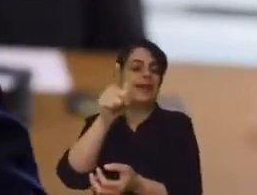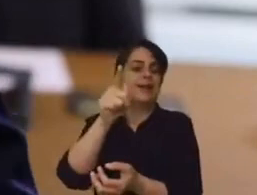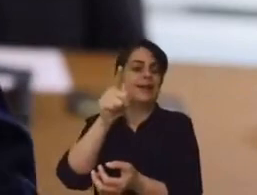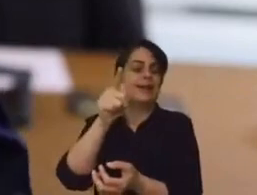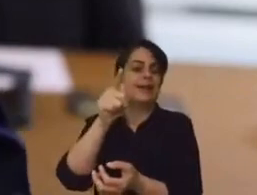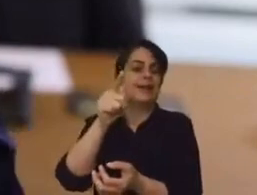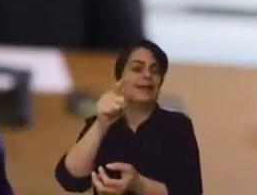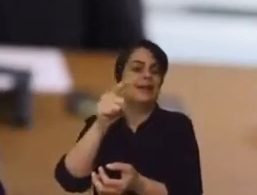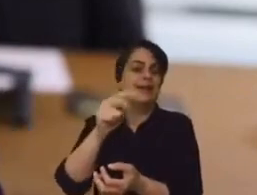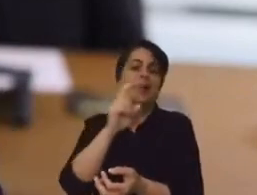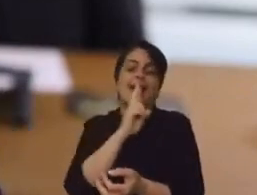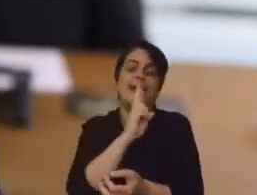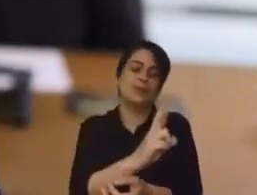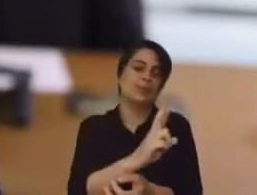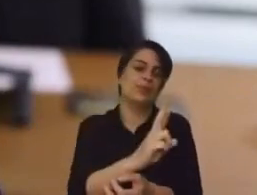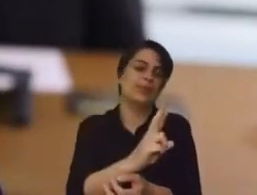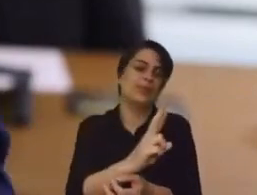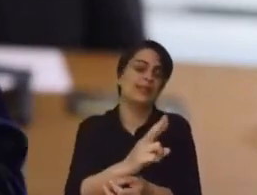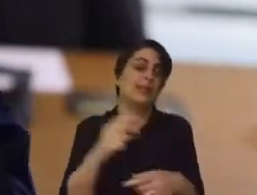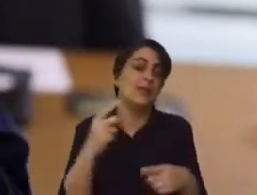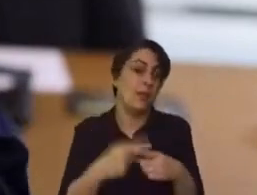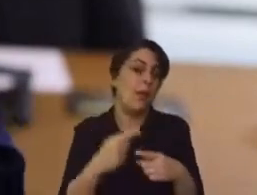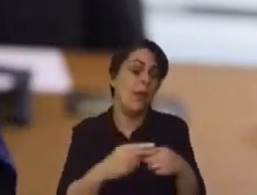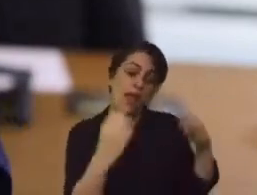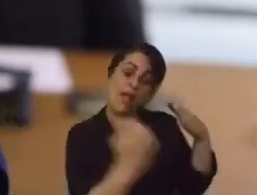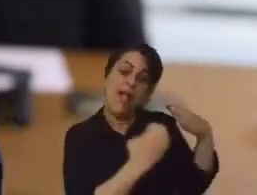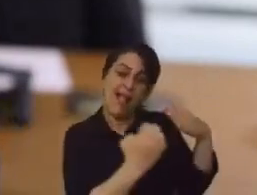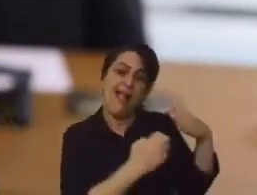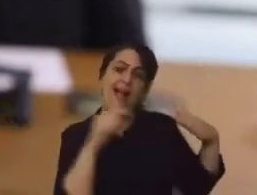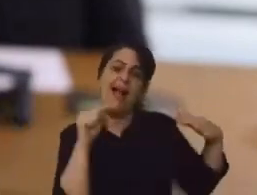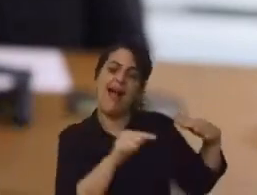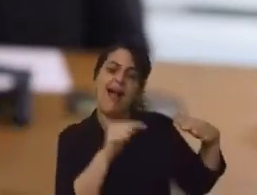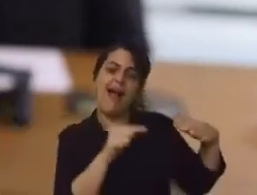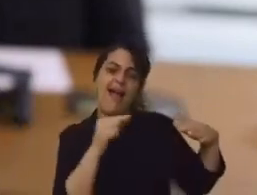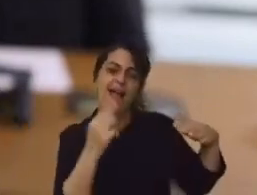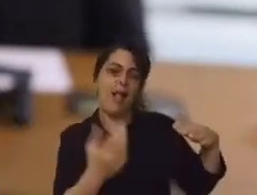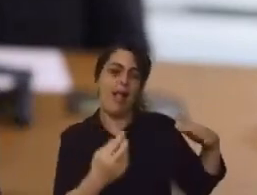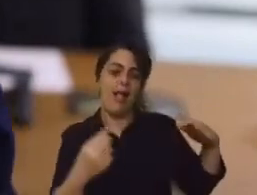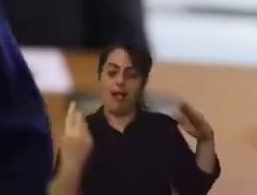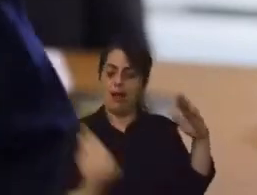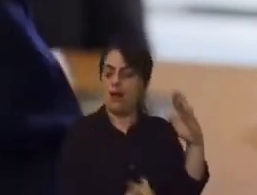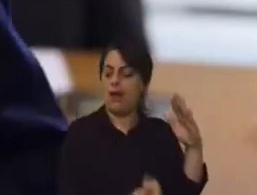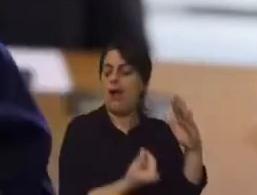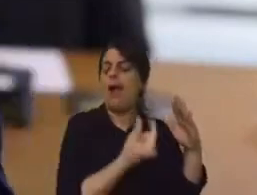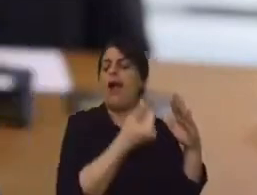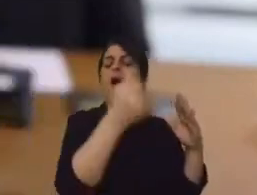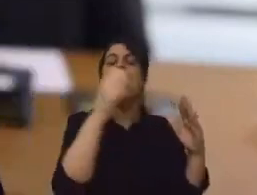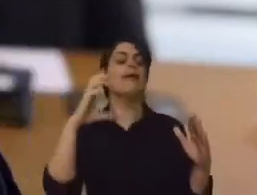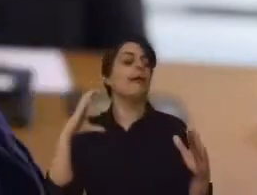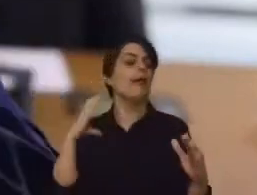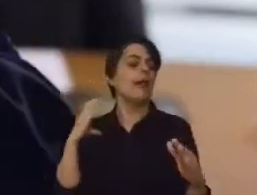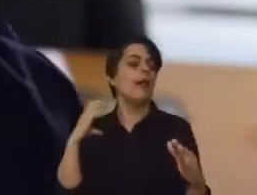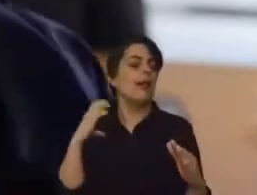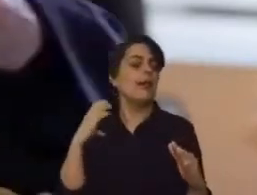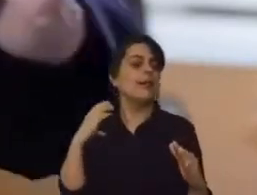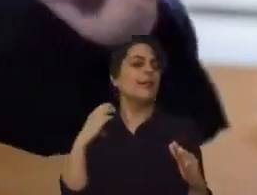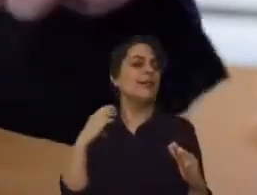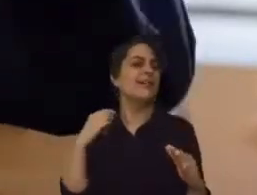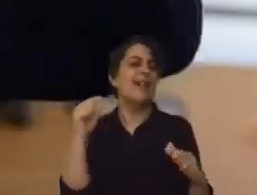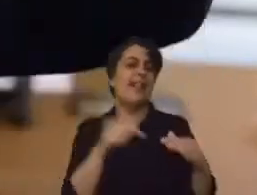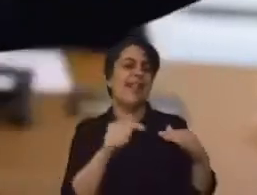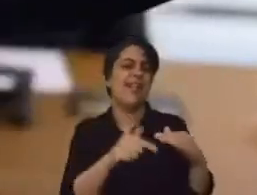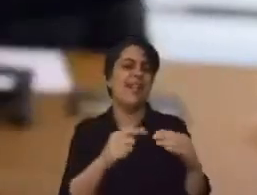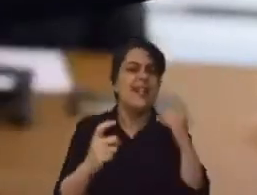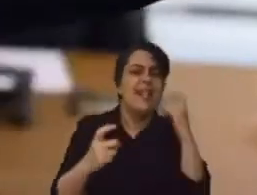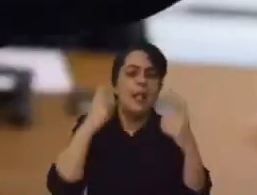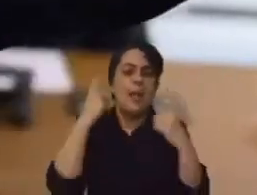eles querem acumulação de riqueza. Eles querem acumulação de lucro. Eles agora estão preocupados em voar para saber se